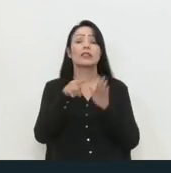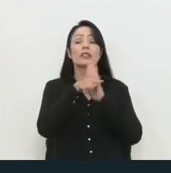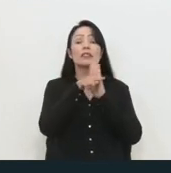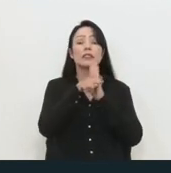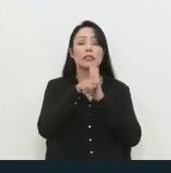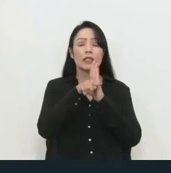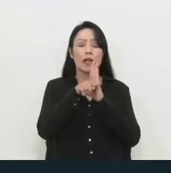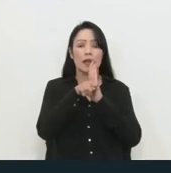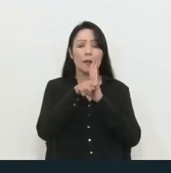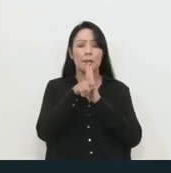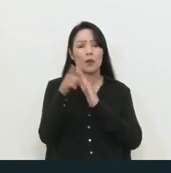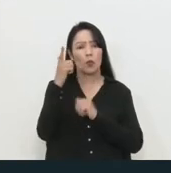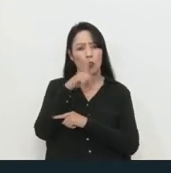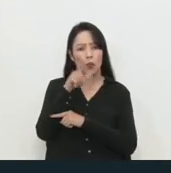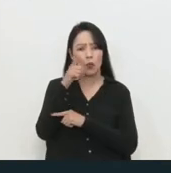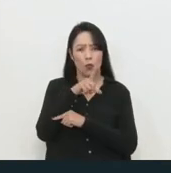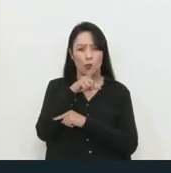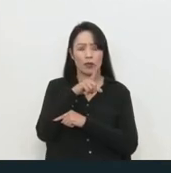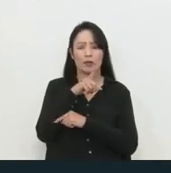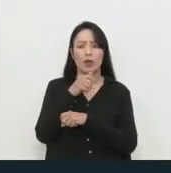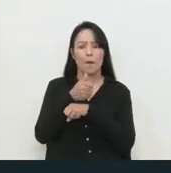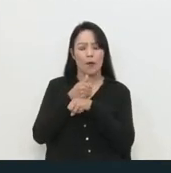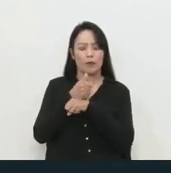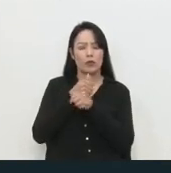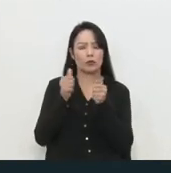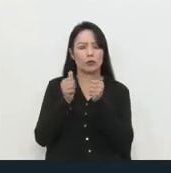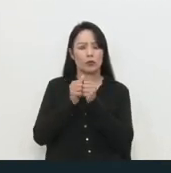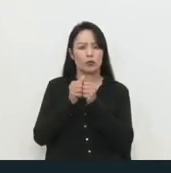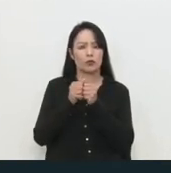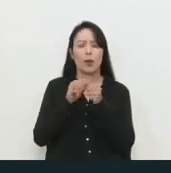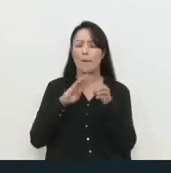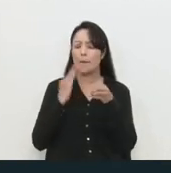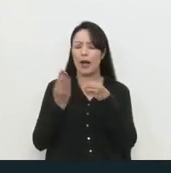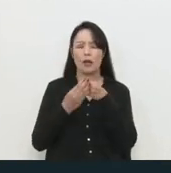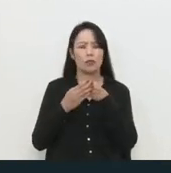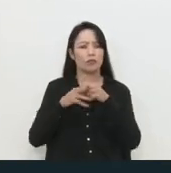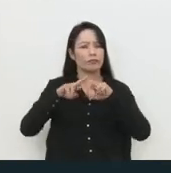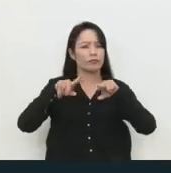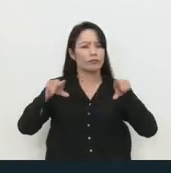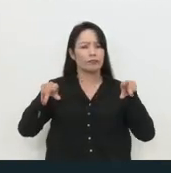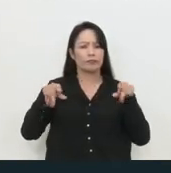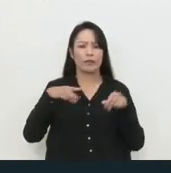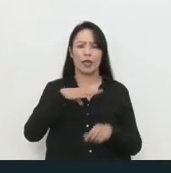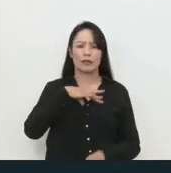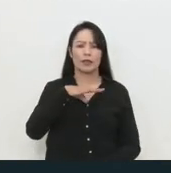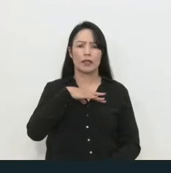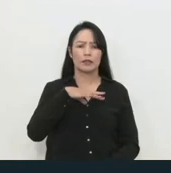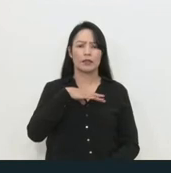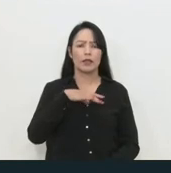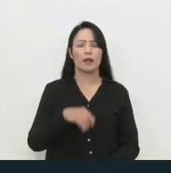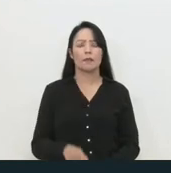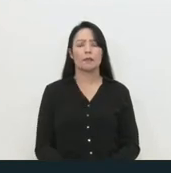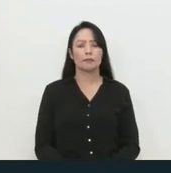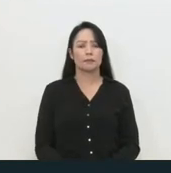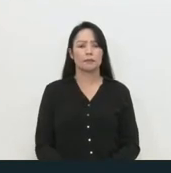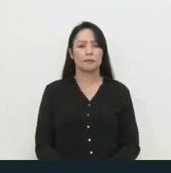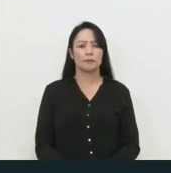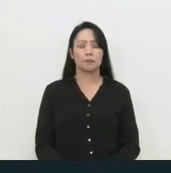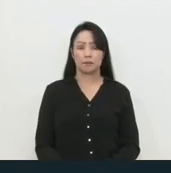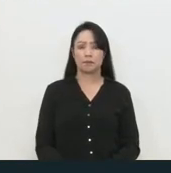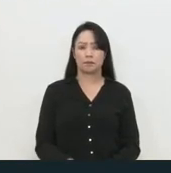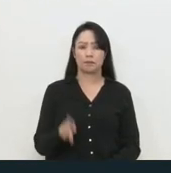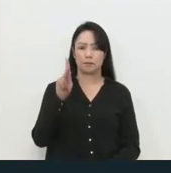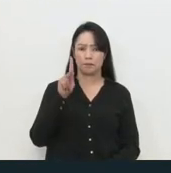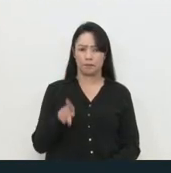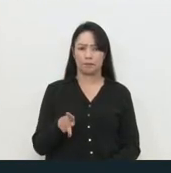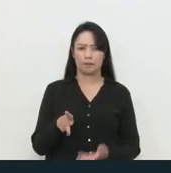ano com profissional em diversas áreas diversos bairros da nossa cidade e presidente para concluir